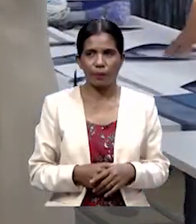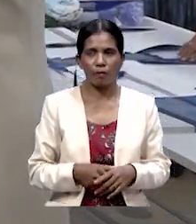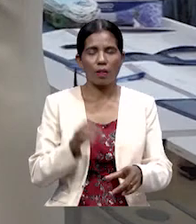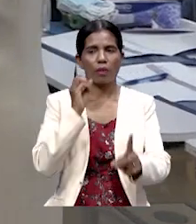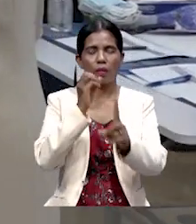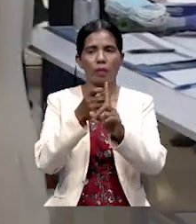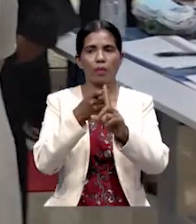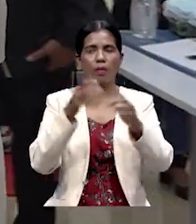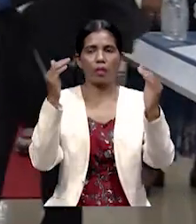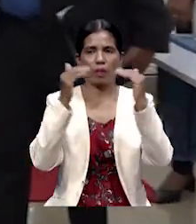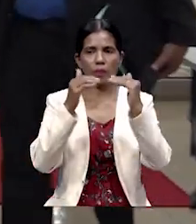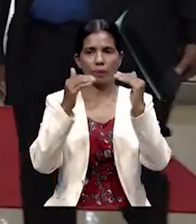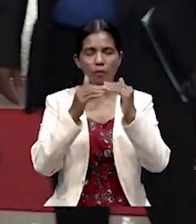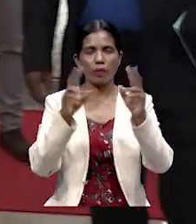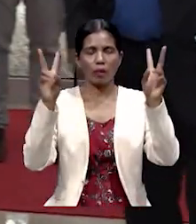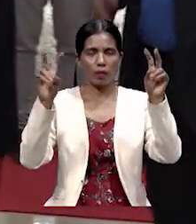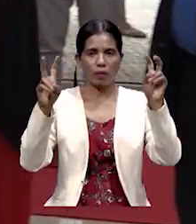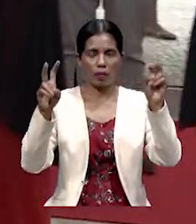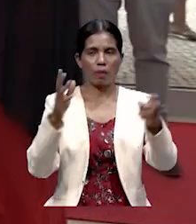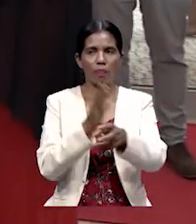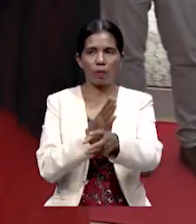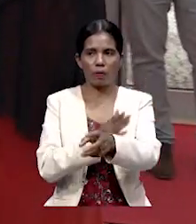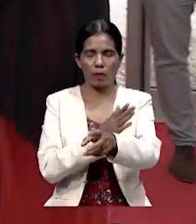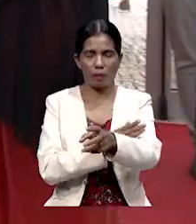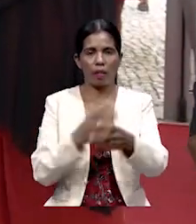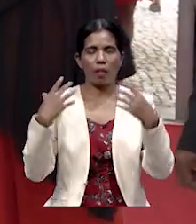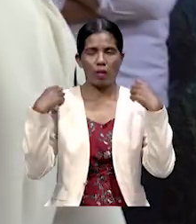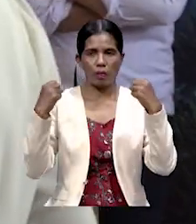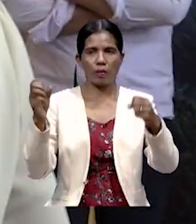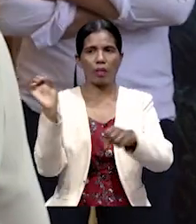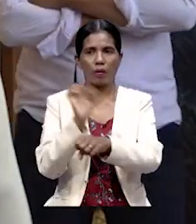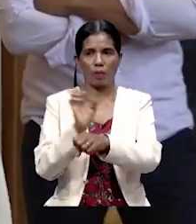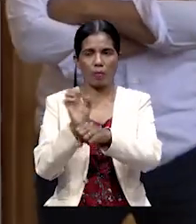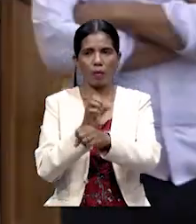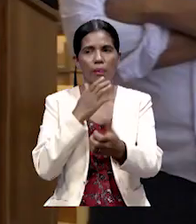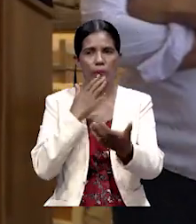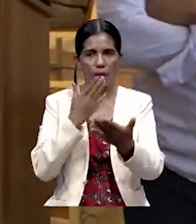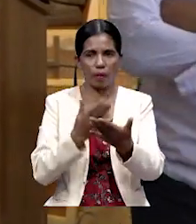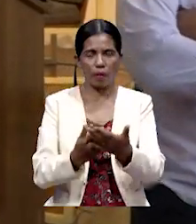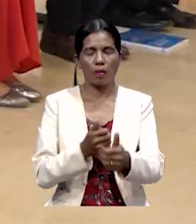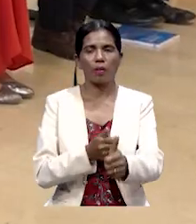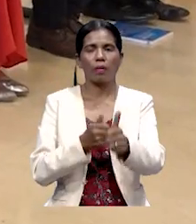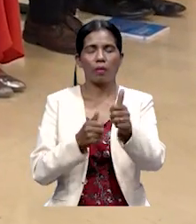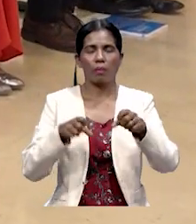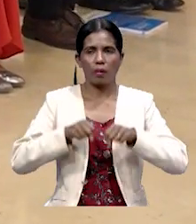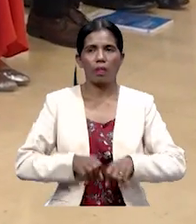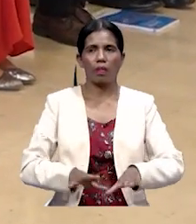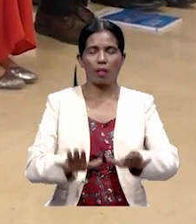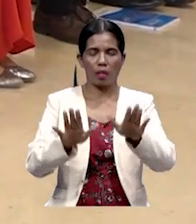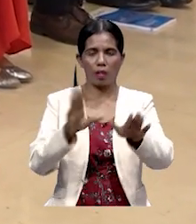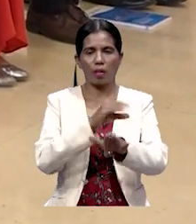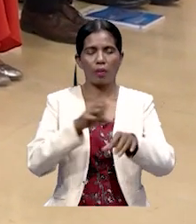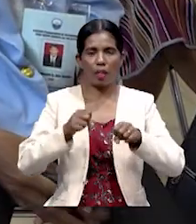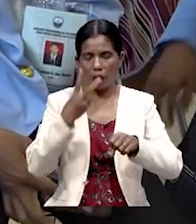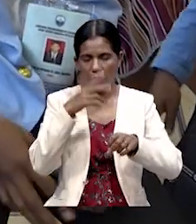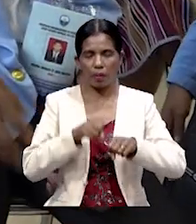Objetivo do seminário nebe ho tema promove no a força economia sustentável baseia ba Tassi no potência Tassi